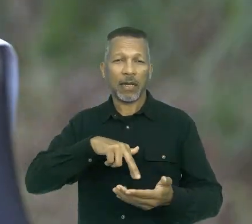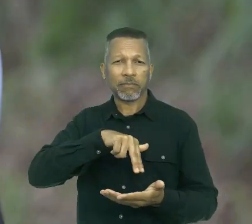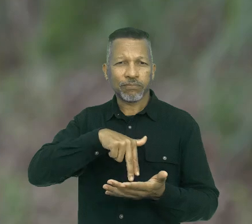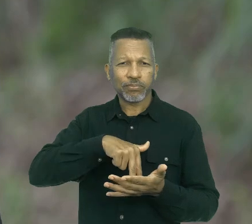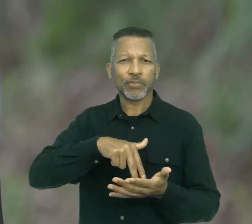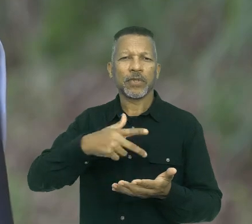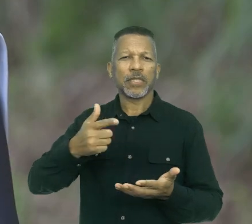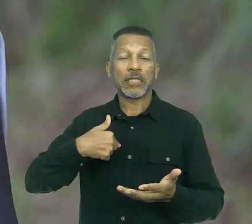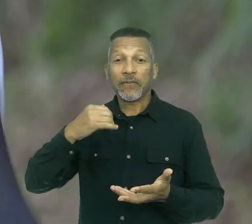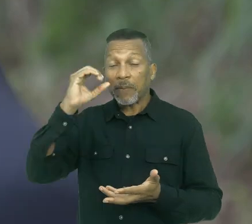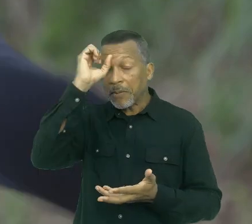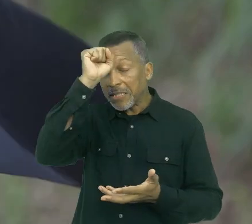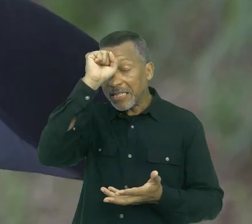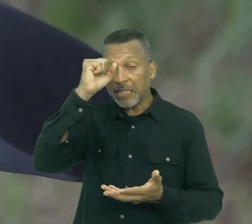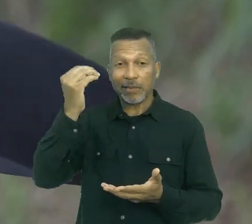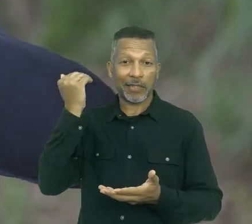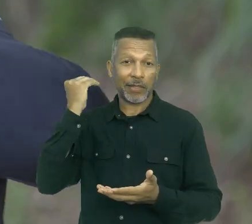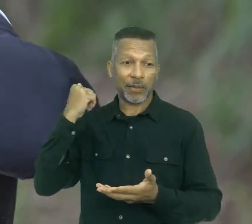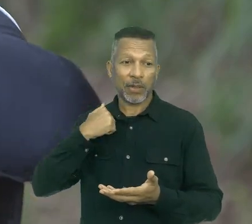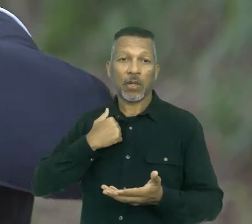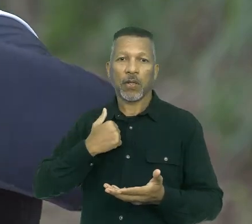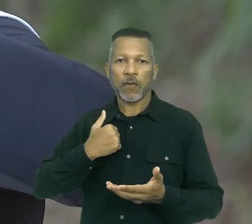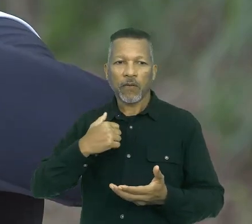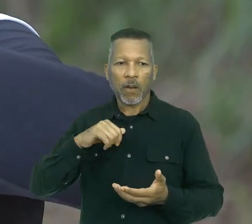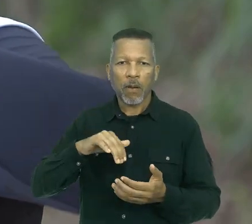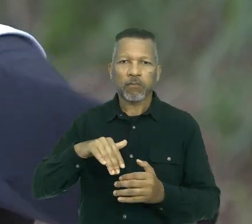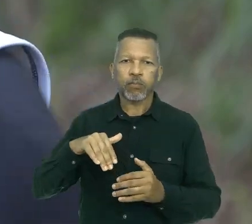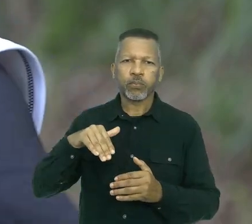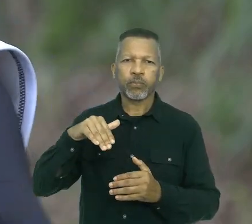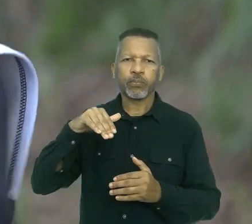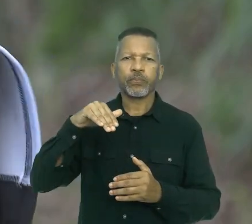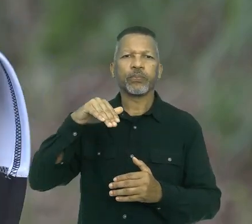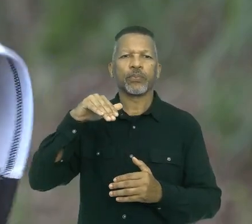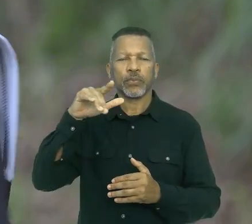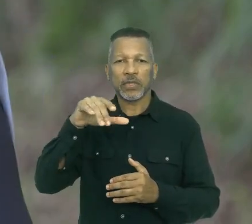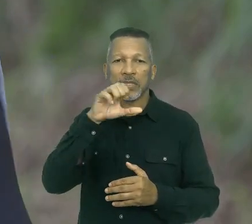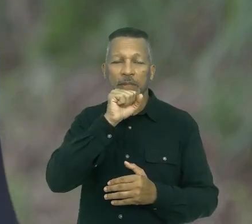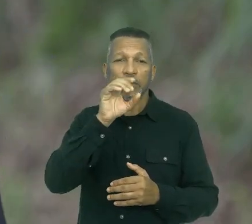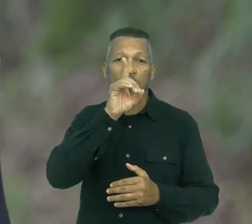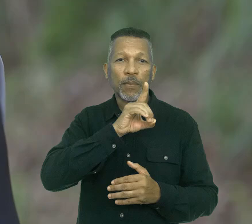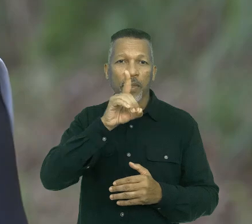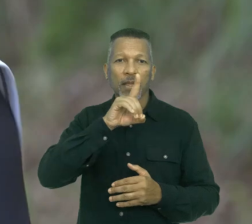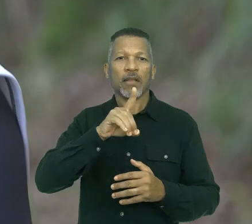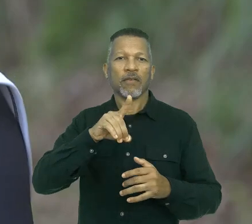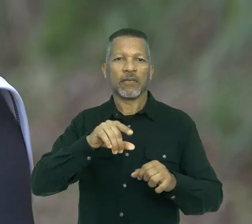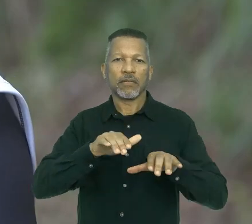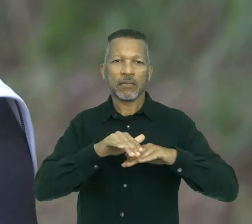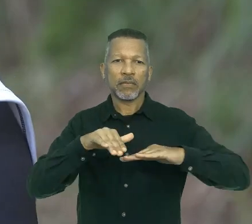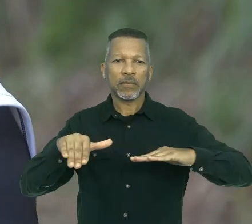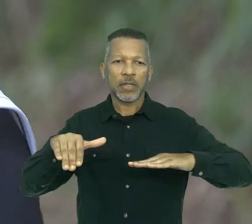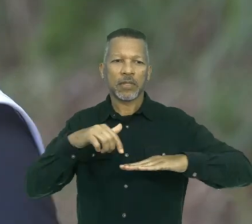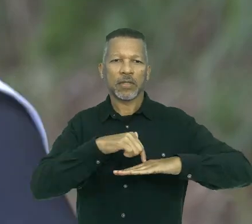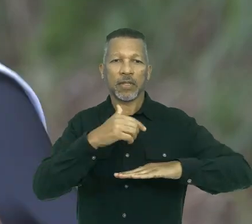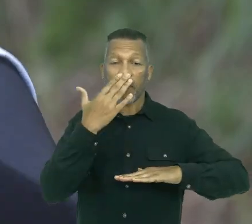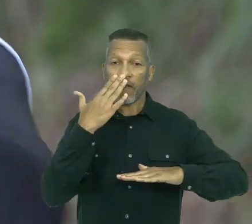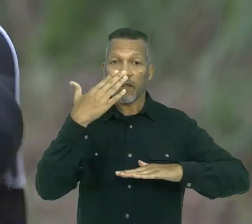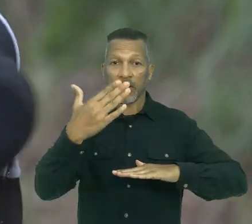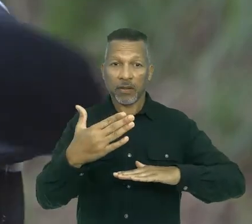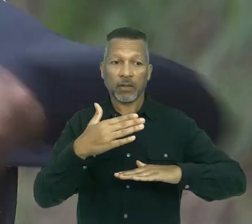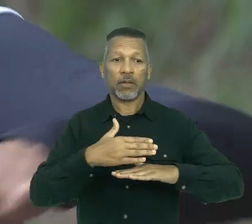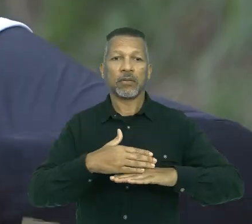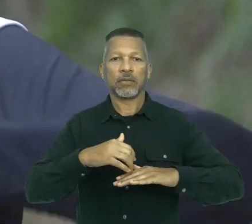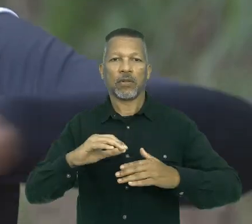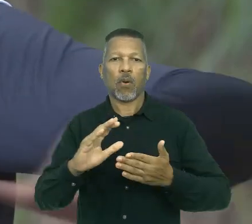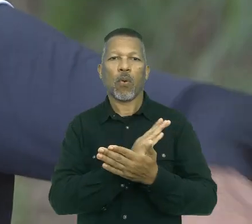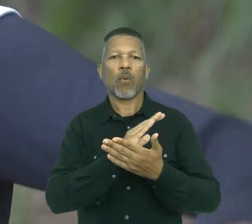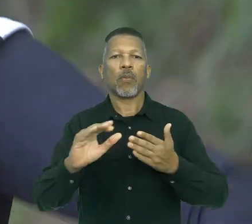ele estava aprendendo ainda. Então ele fabriciando chegava sábado e domingo nas calçadas, em frente a umas